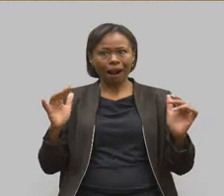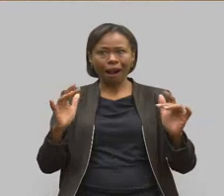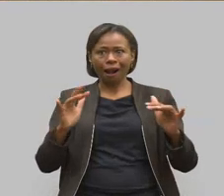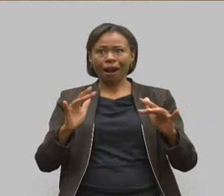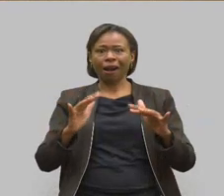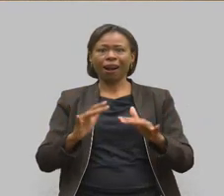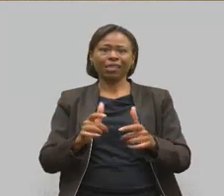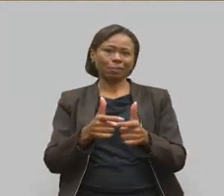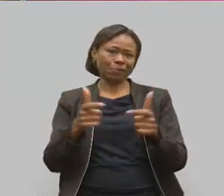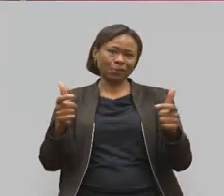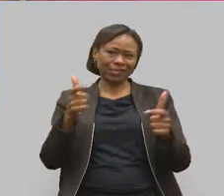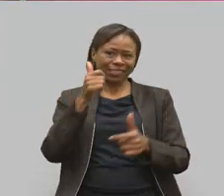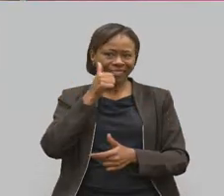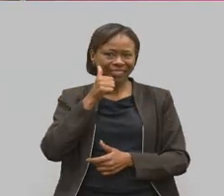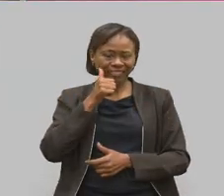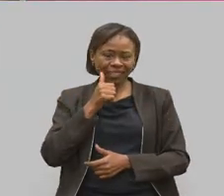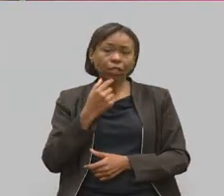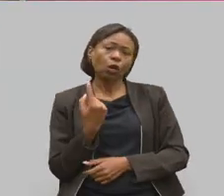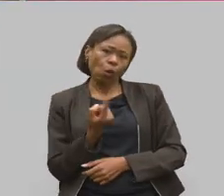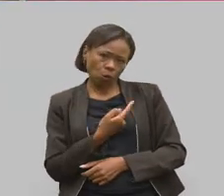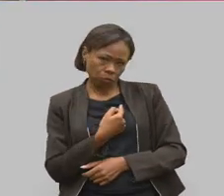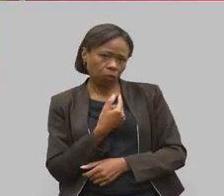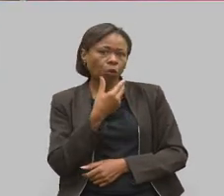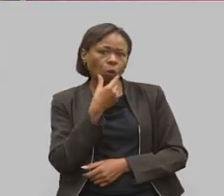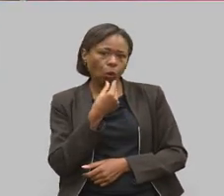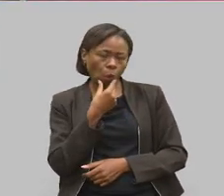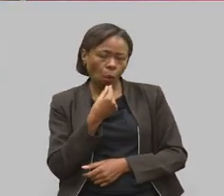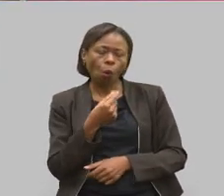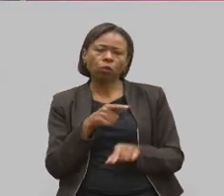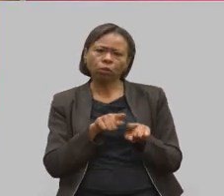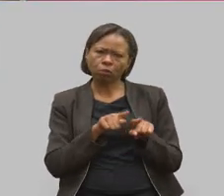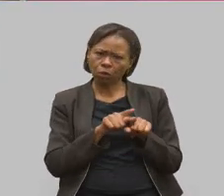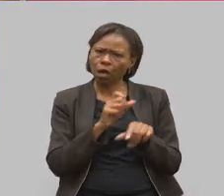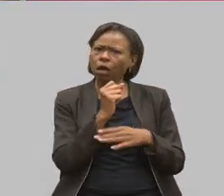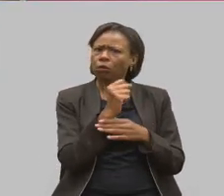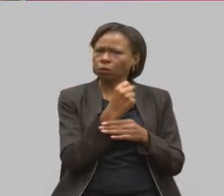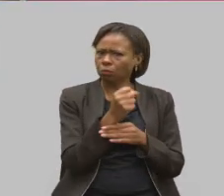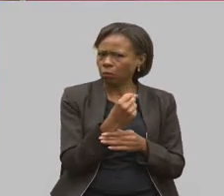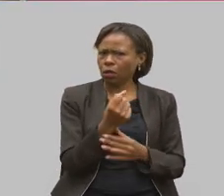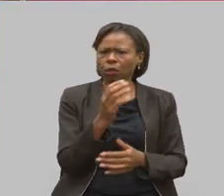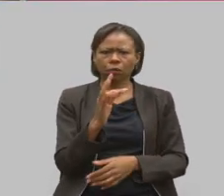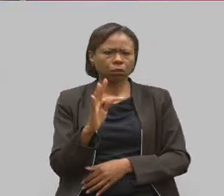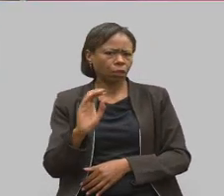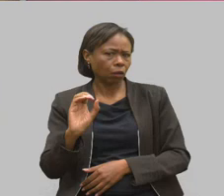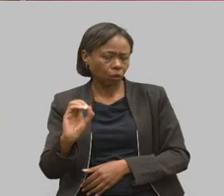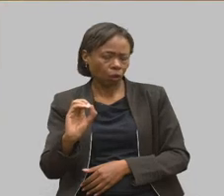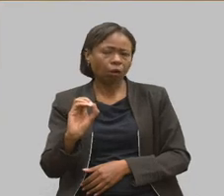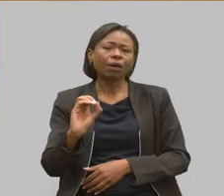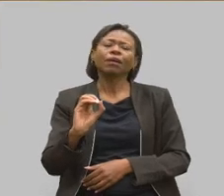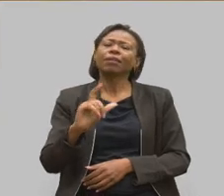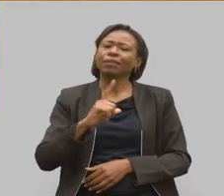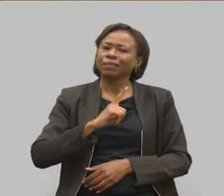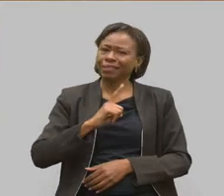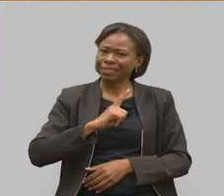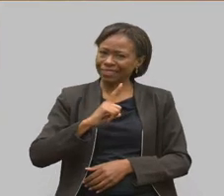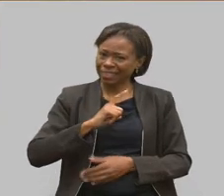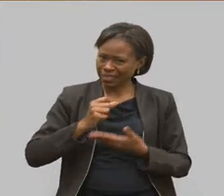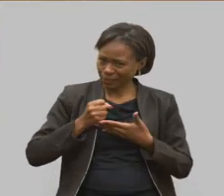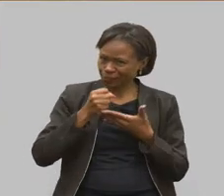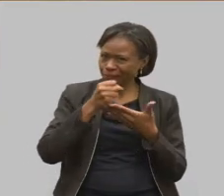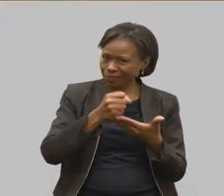tenho certeza que nós homens também fisioterapeutas terapeutas ocupacionais também temos a nossa